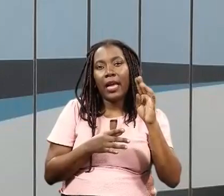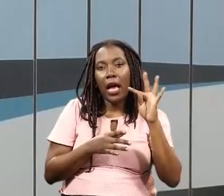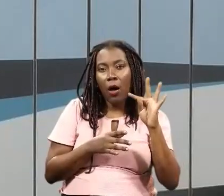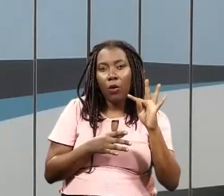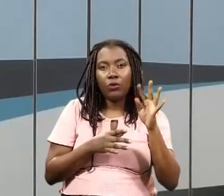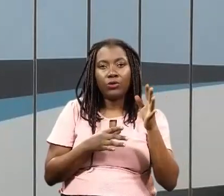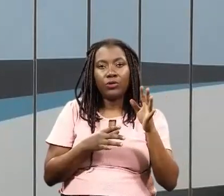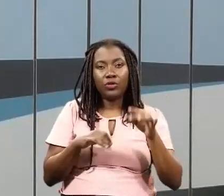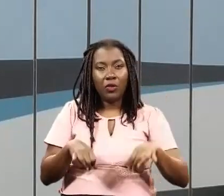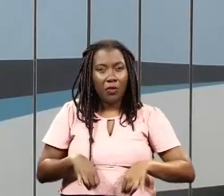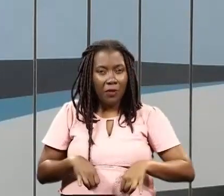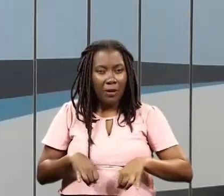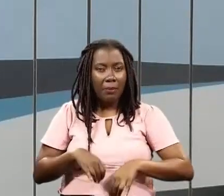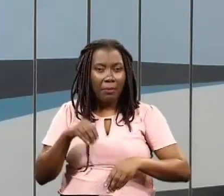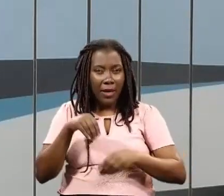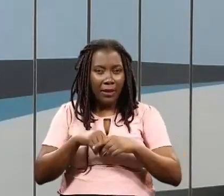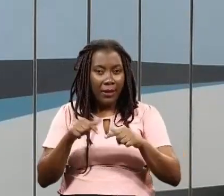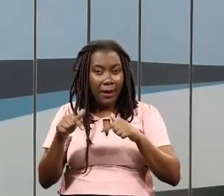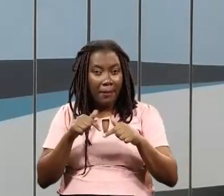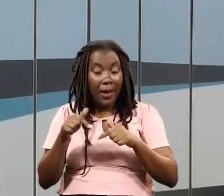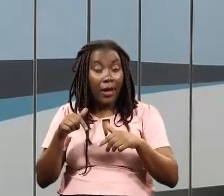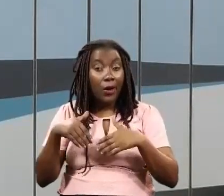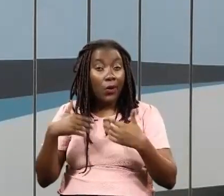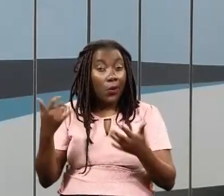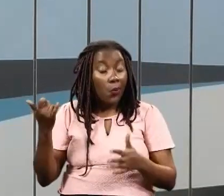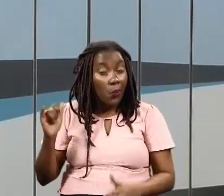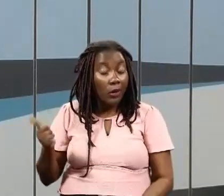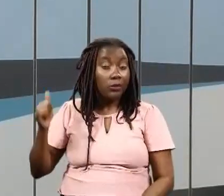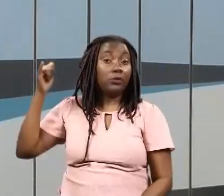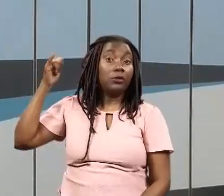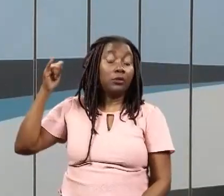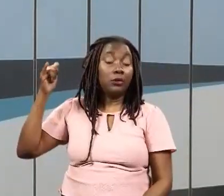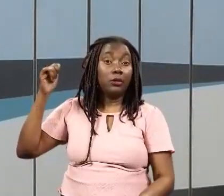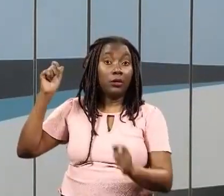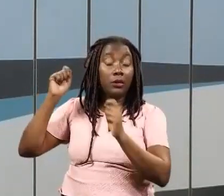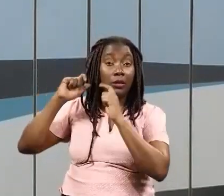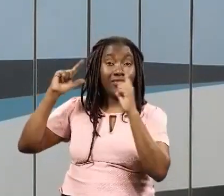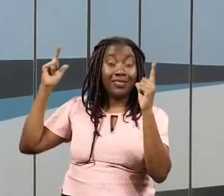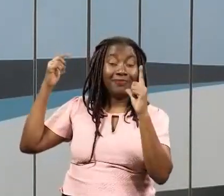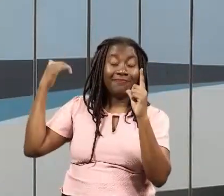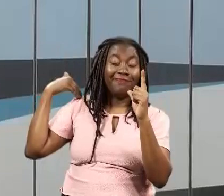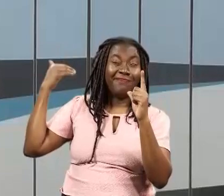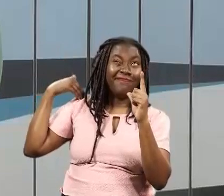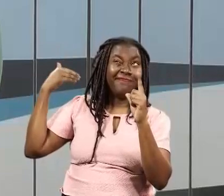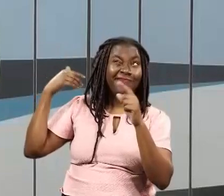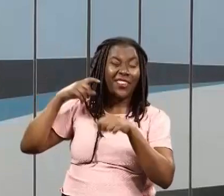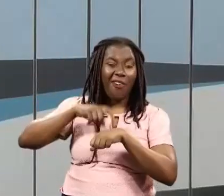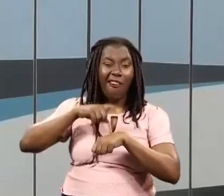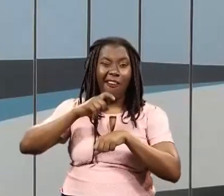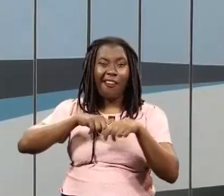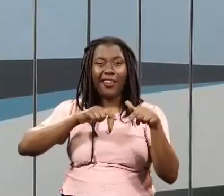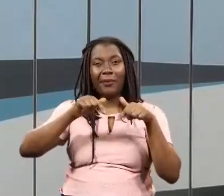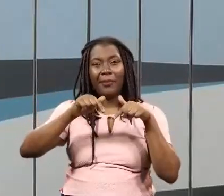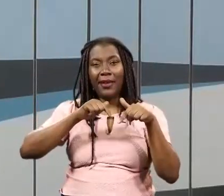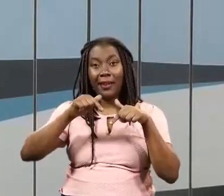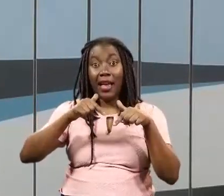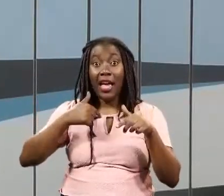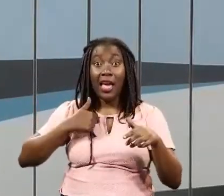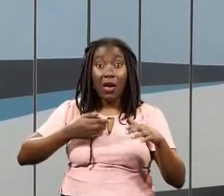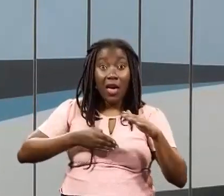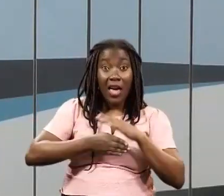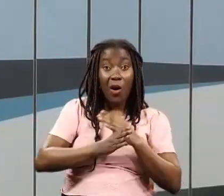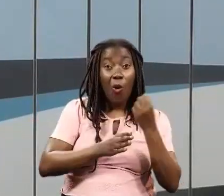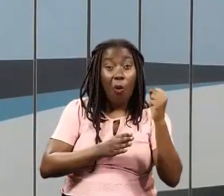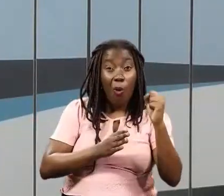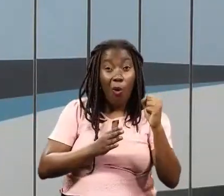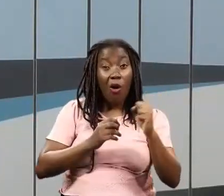sofrimento. Toca o despertador, o que isso me remete? É hora de trabalhar, um exemplo. Eu entro no serviço às 8 e eu tenho que levantar às 6